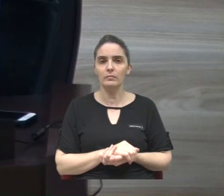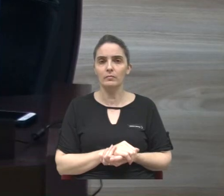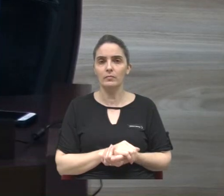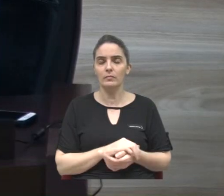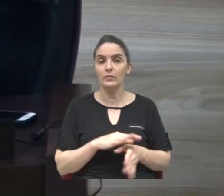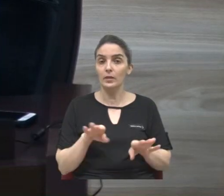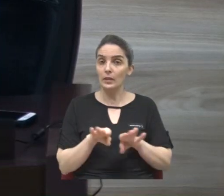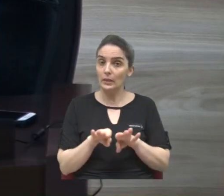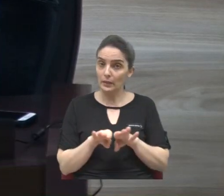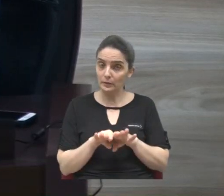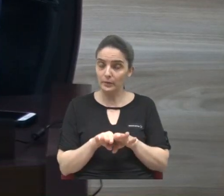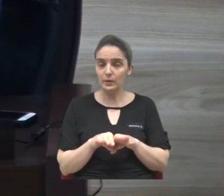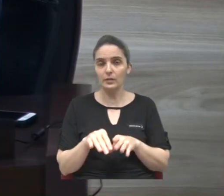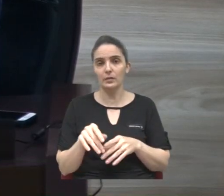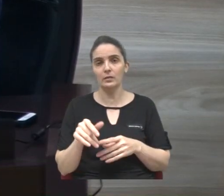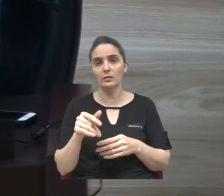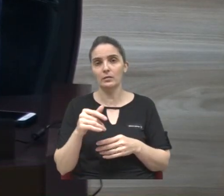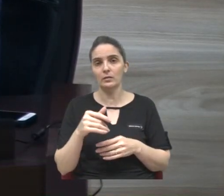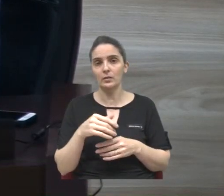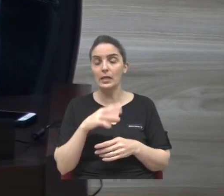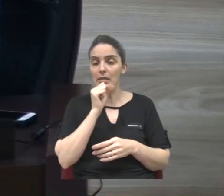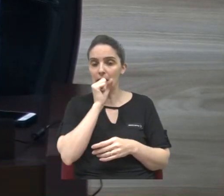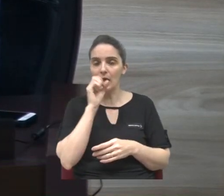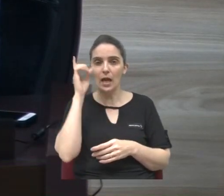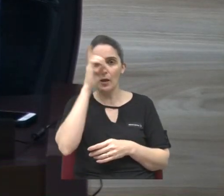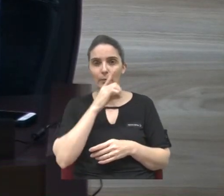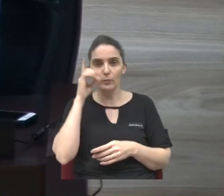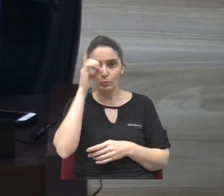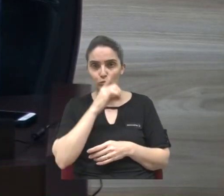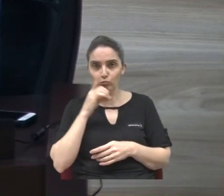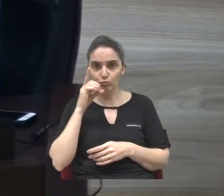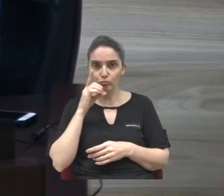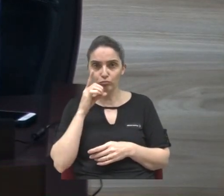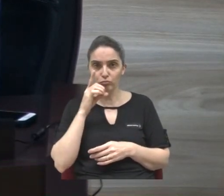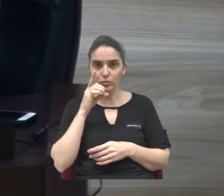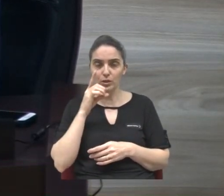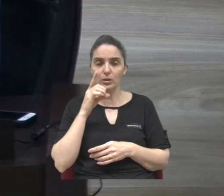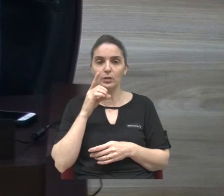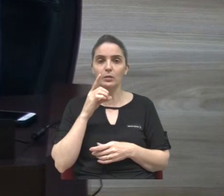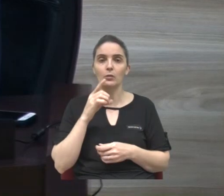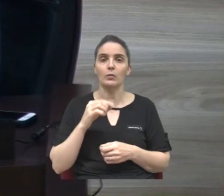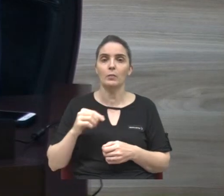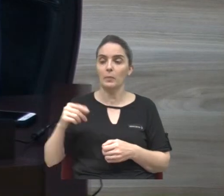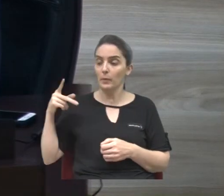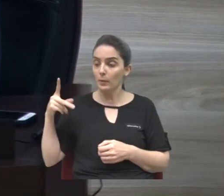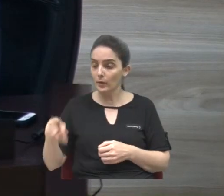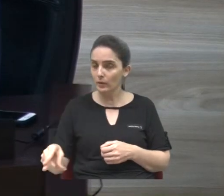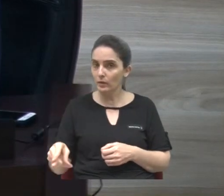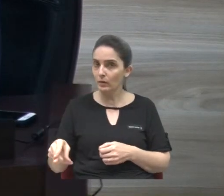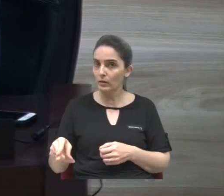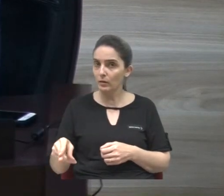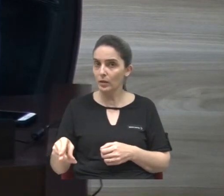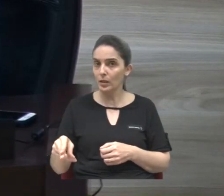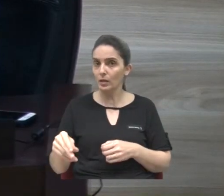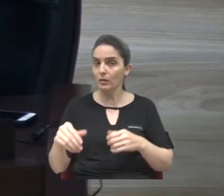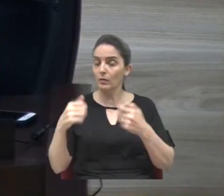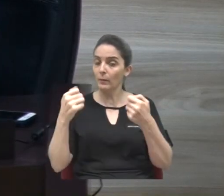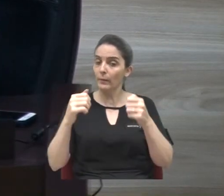água nos finais de semana em flagrante desrespeito à Lei 3.743 de